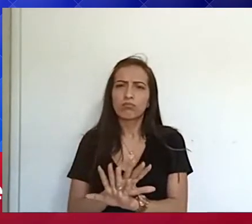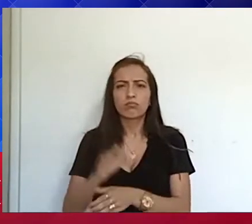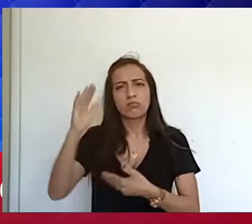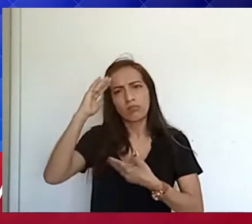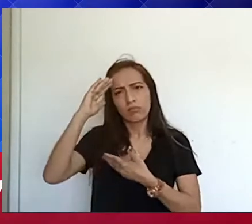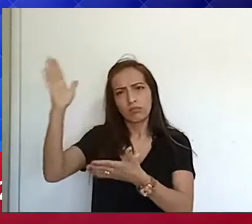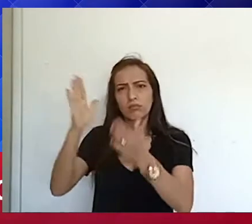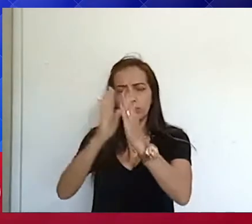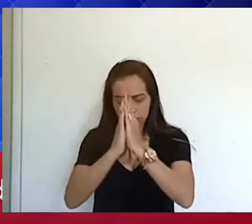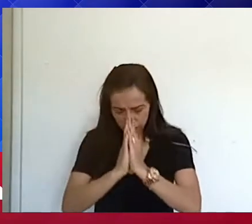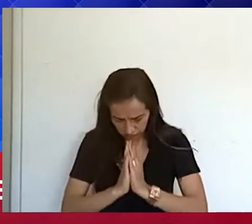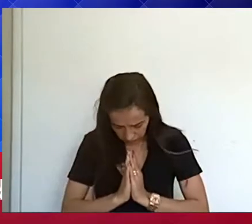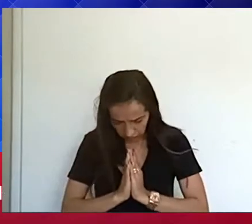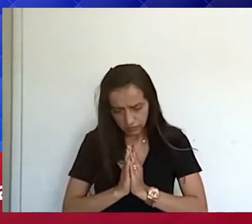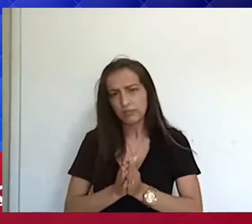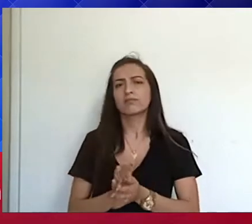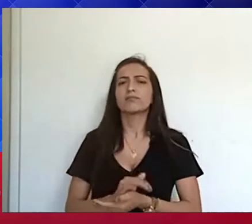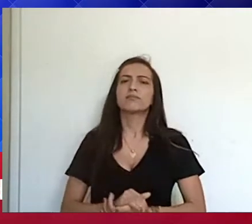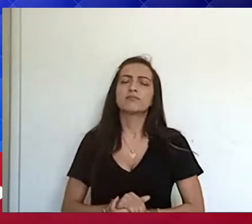obrigada. Gratidão.